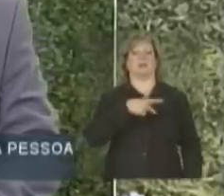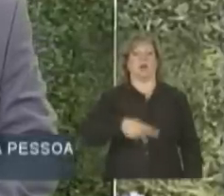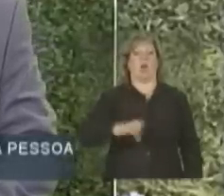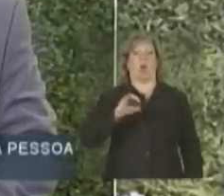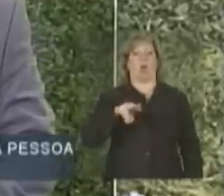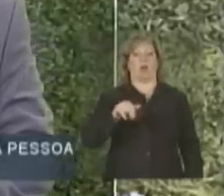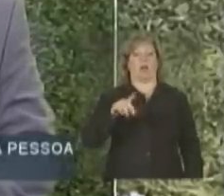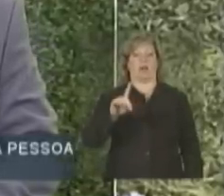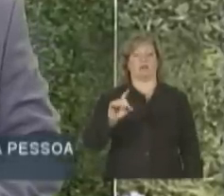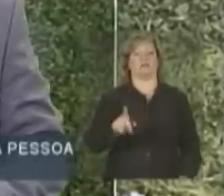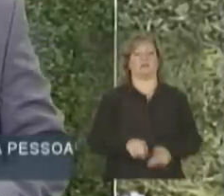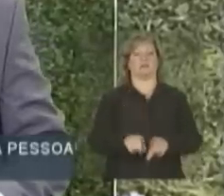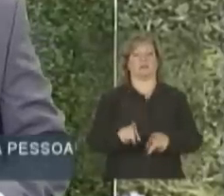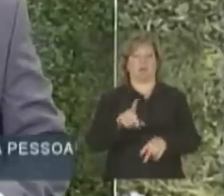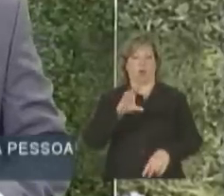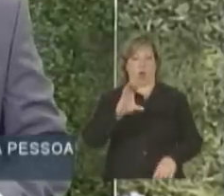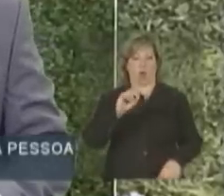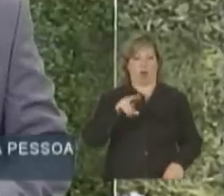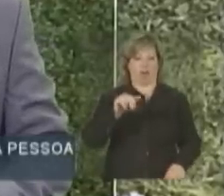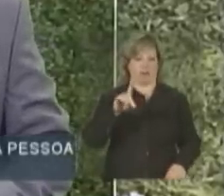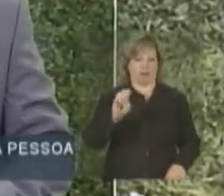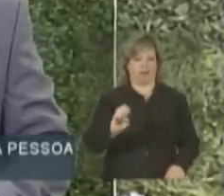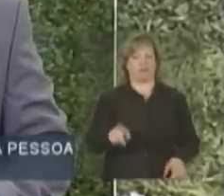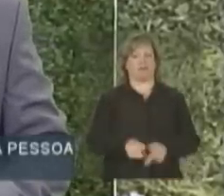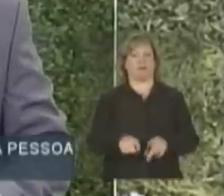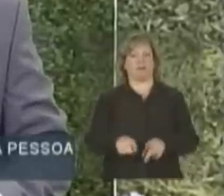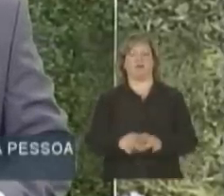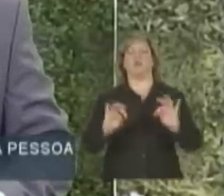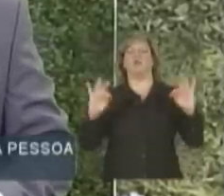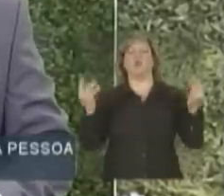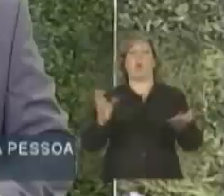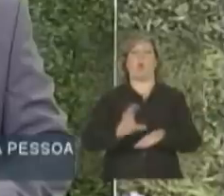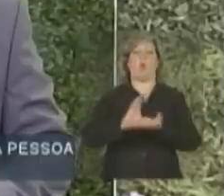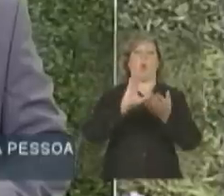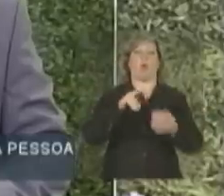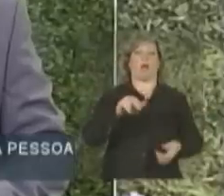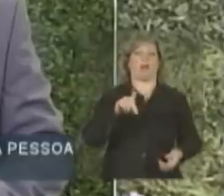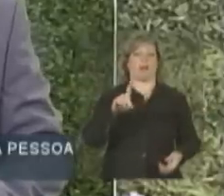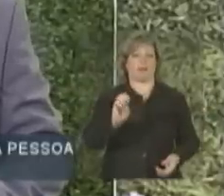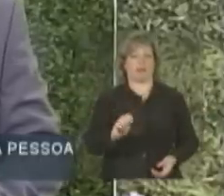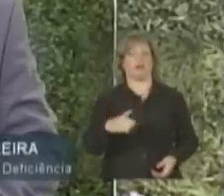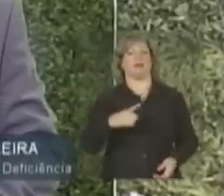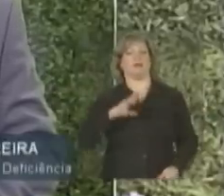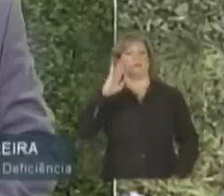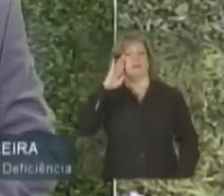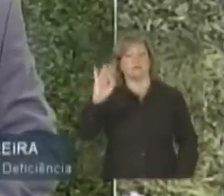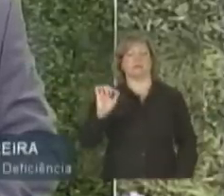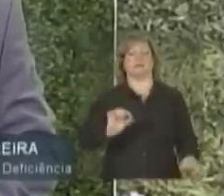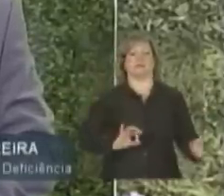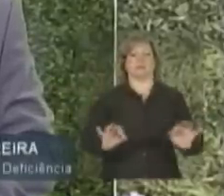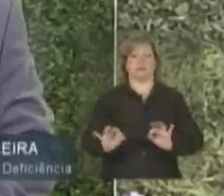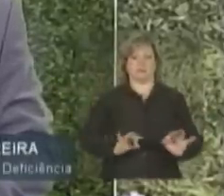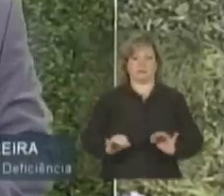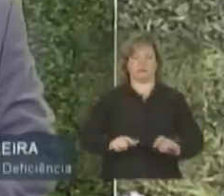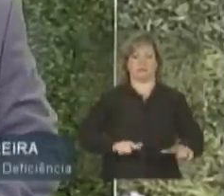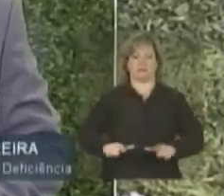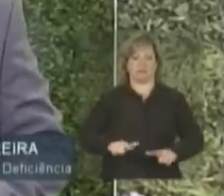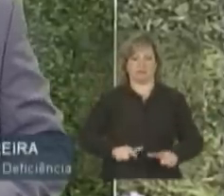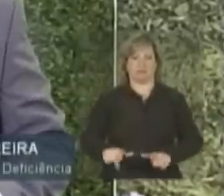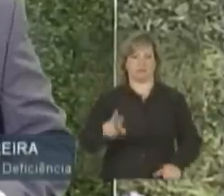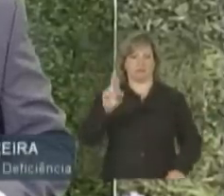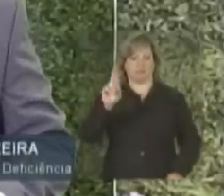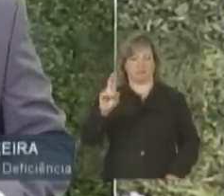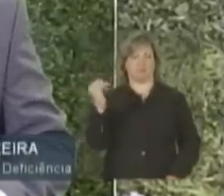E no nome dele eu saúdo também todos os conselheiros do CONAD que de forma majoritária